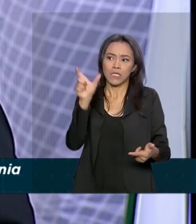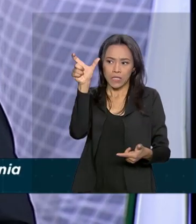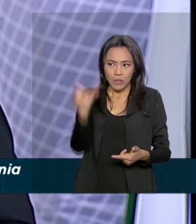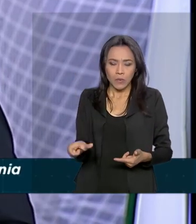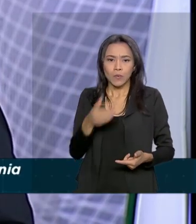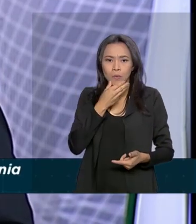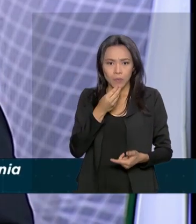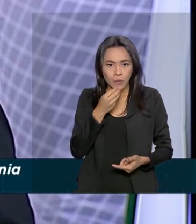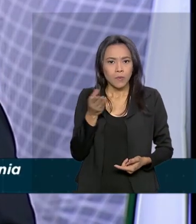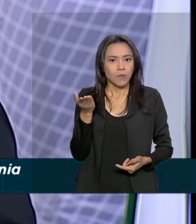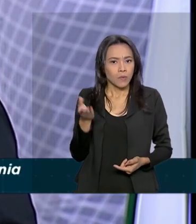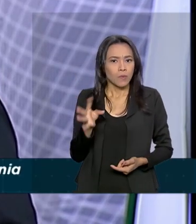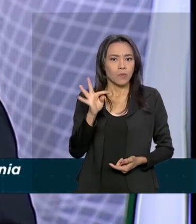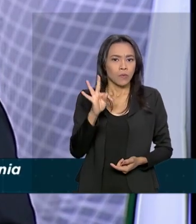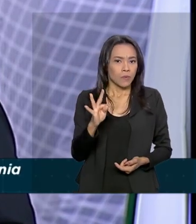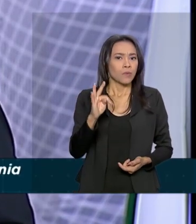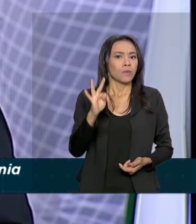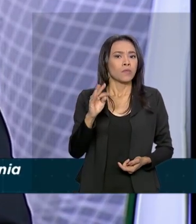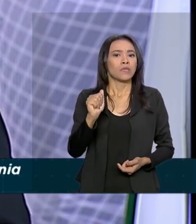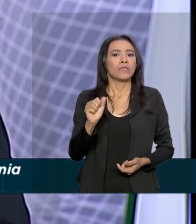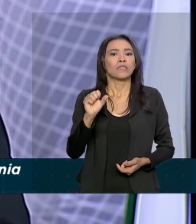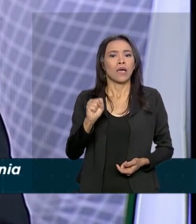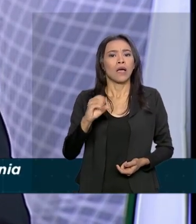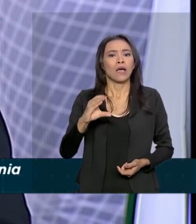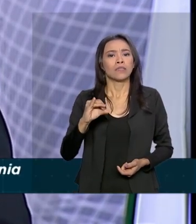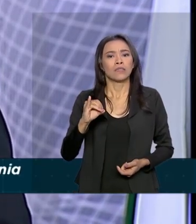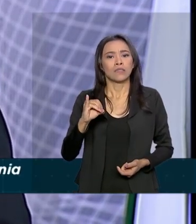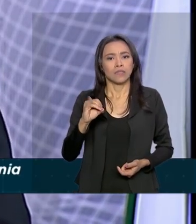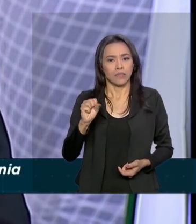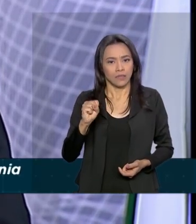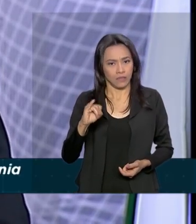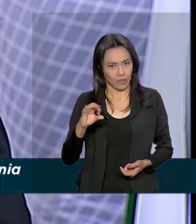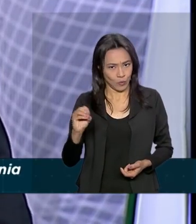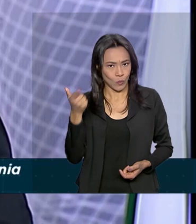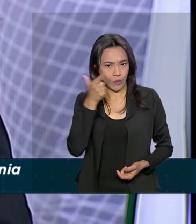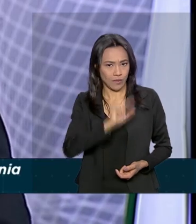esse enorme feito para todos nós. E